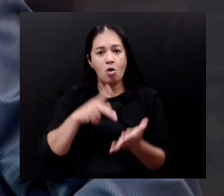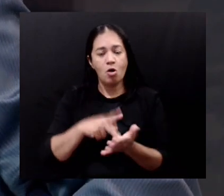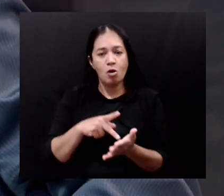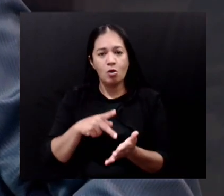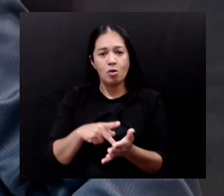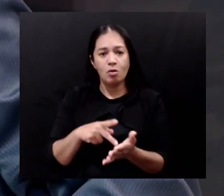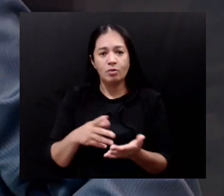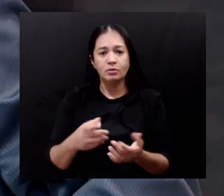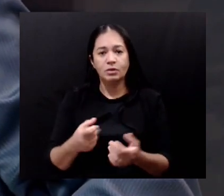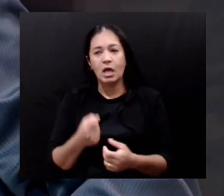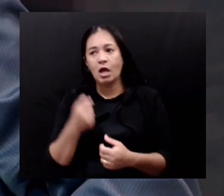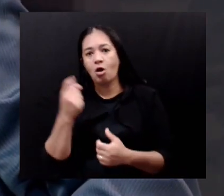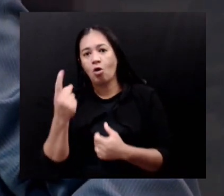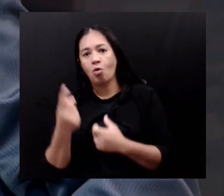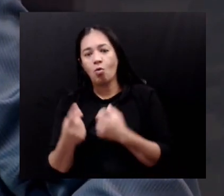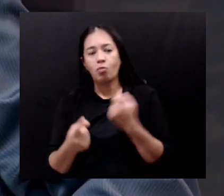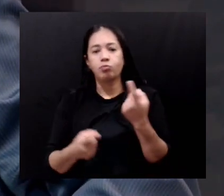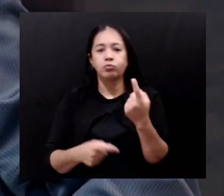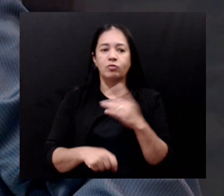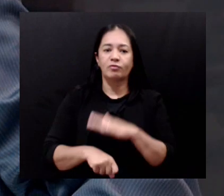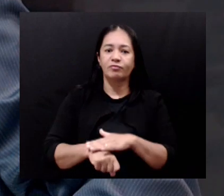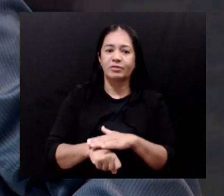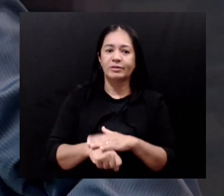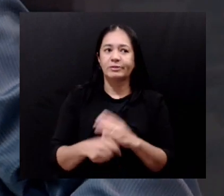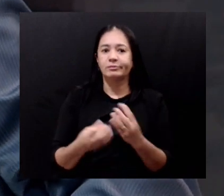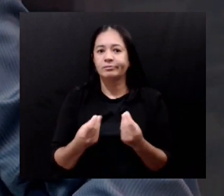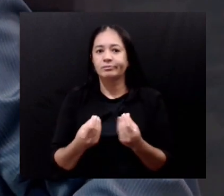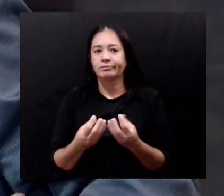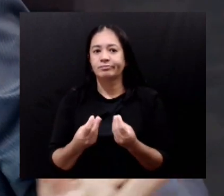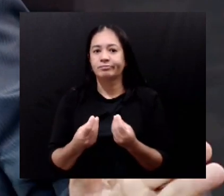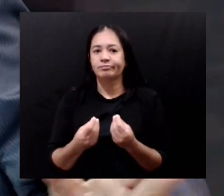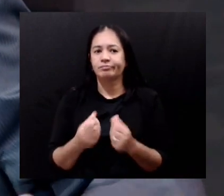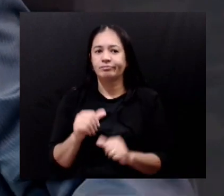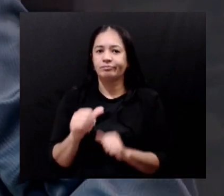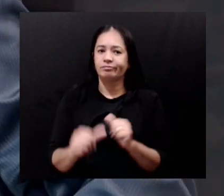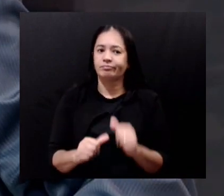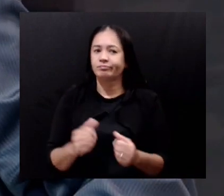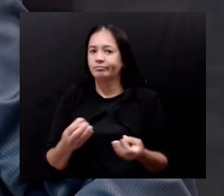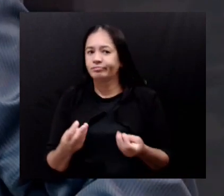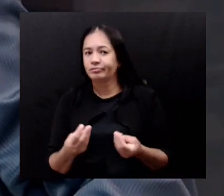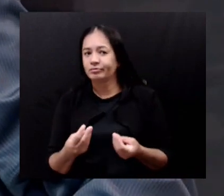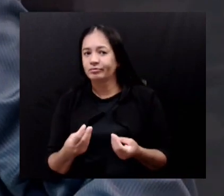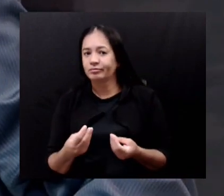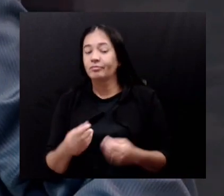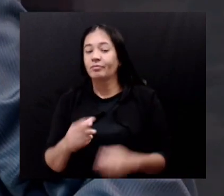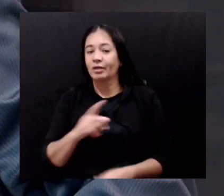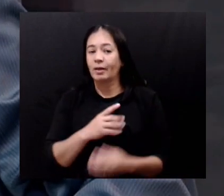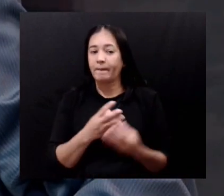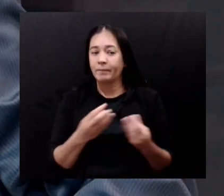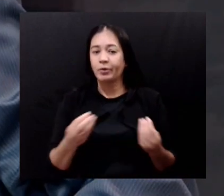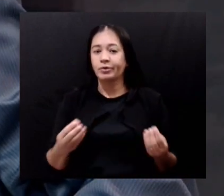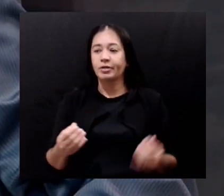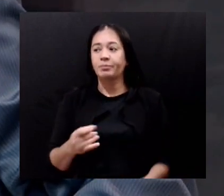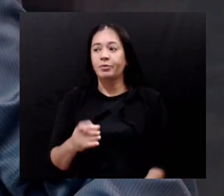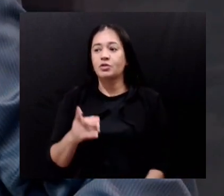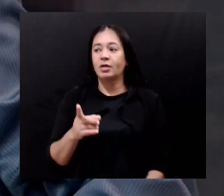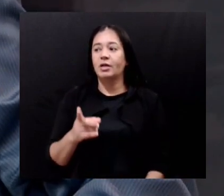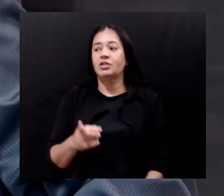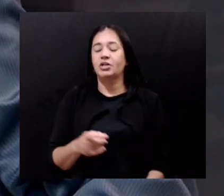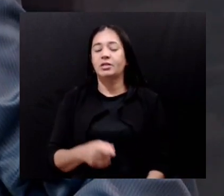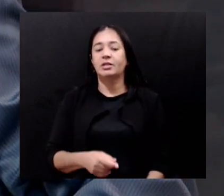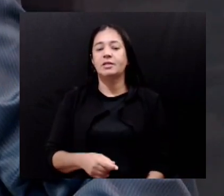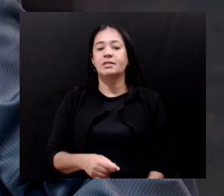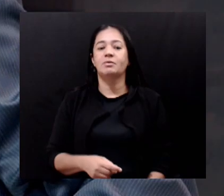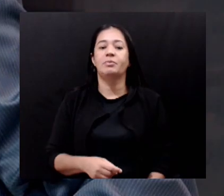fazem, aqueles caminho, alternativo. Sim. Tem muitos que, infelizmente, trabalham dessa forma. Não gosto disso,